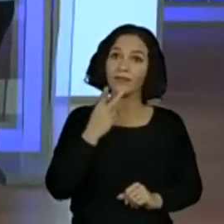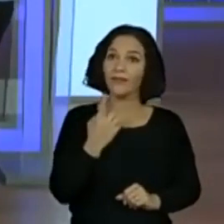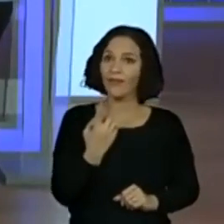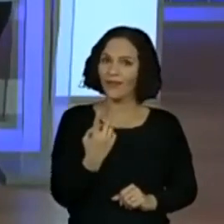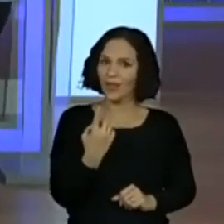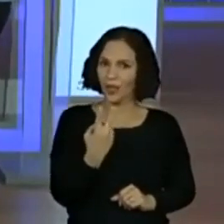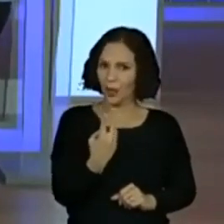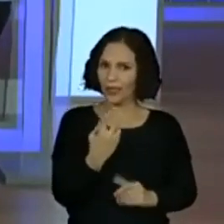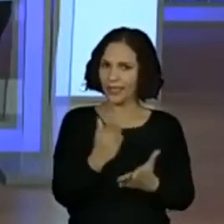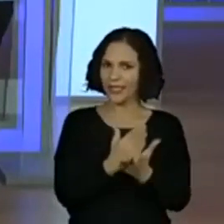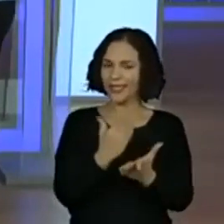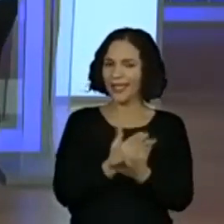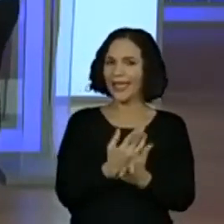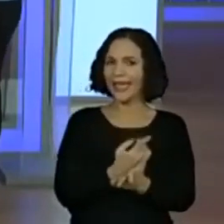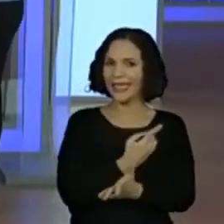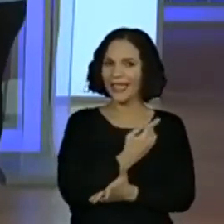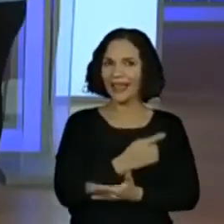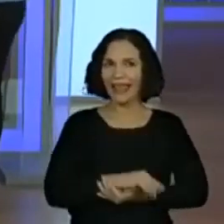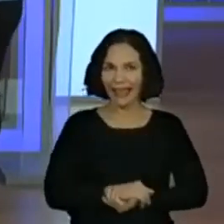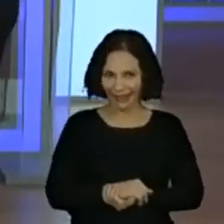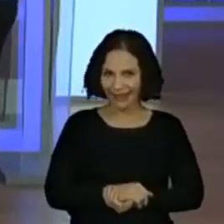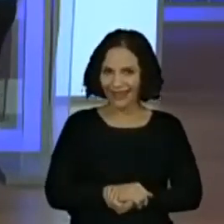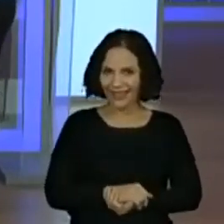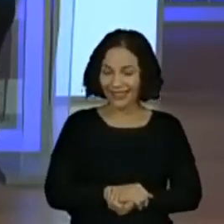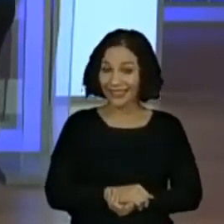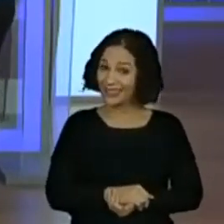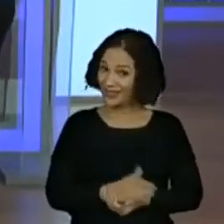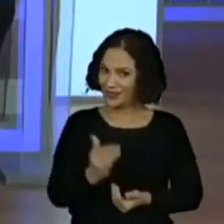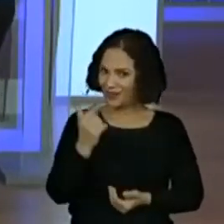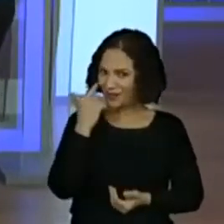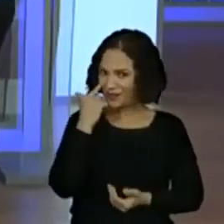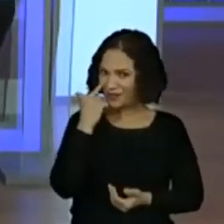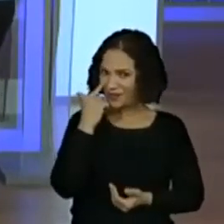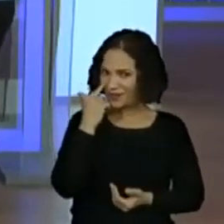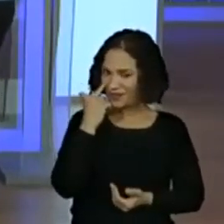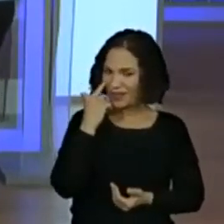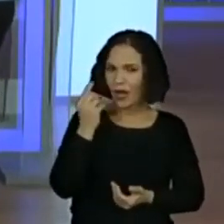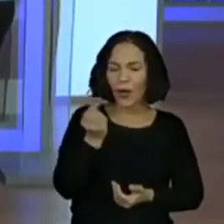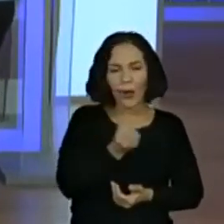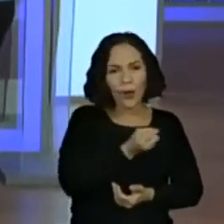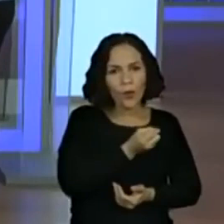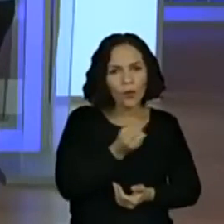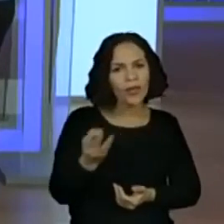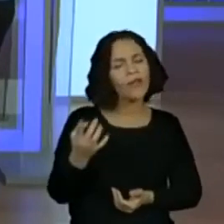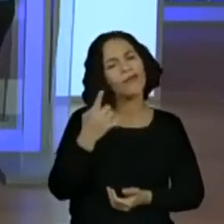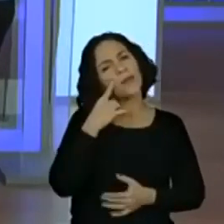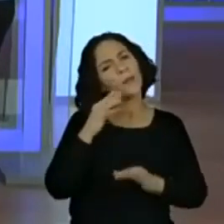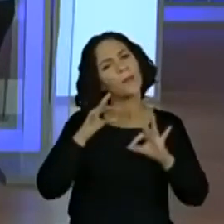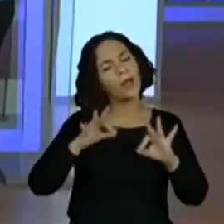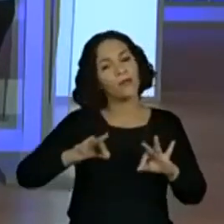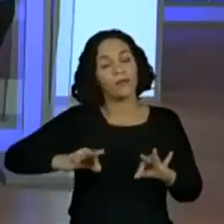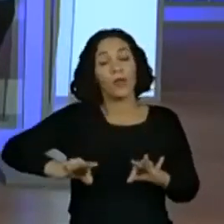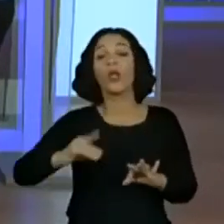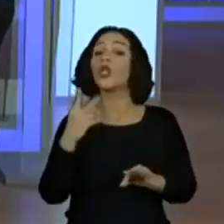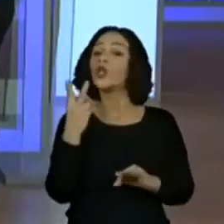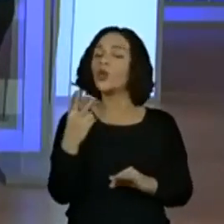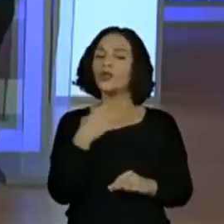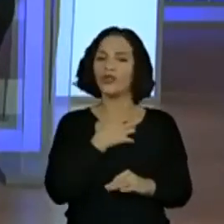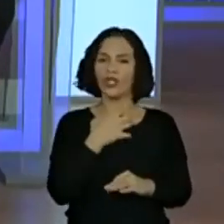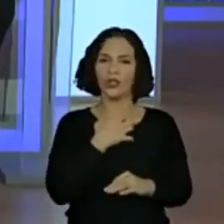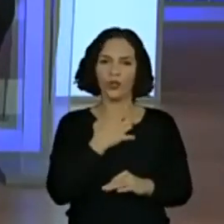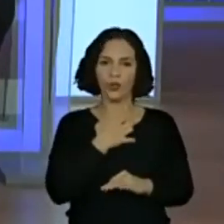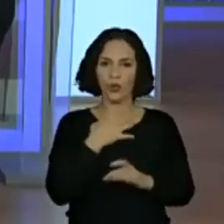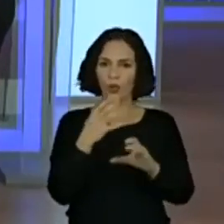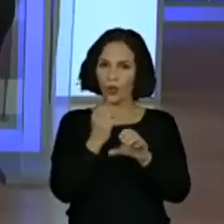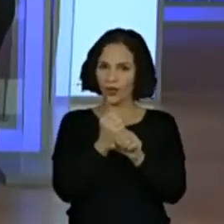12 cadernos. Ah, então vamos lá? Vamos fazer essa contagem e ver se tem 12? Tem duas maneiras da gente contar